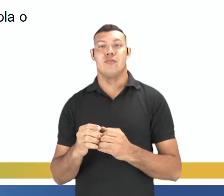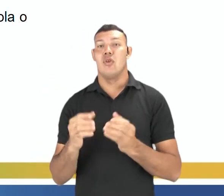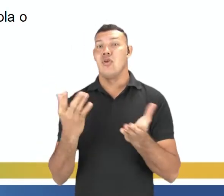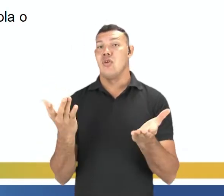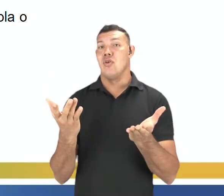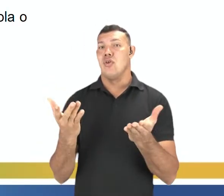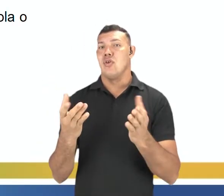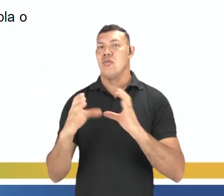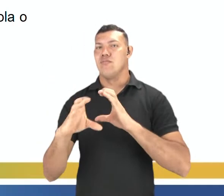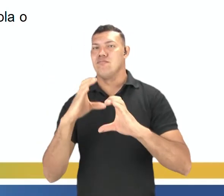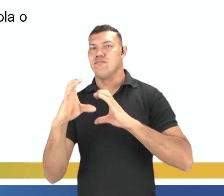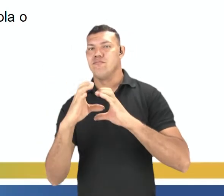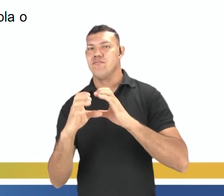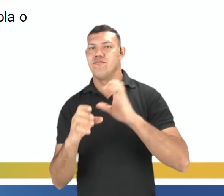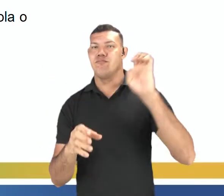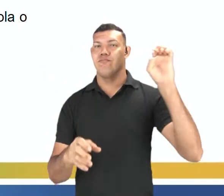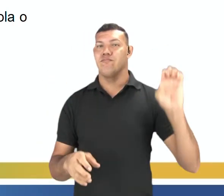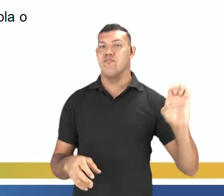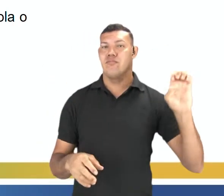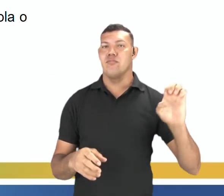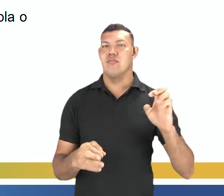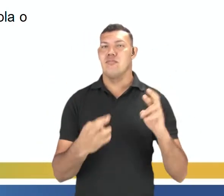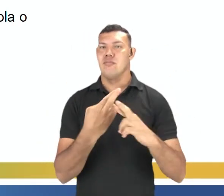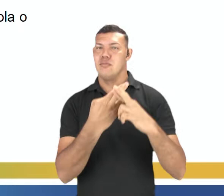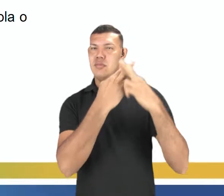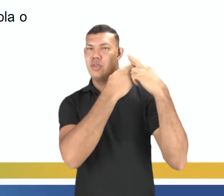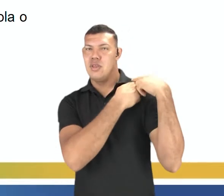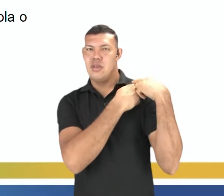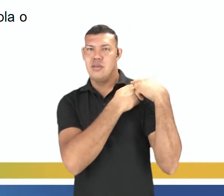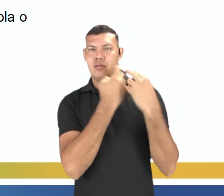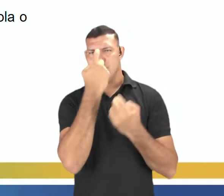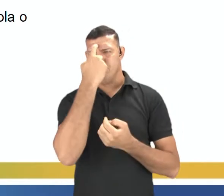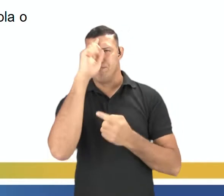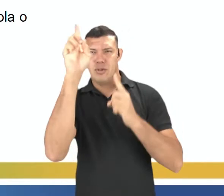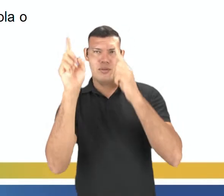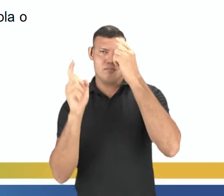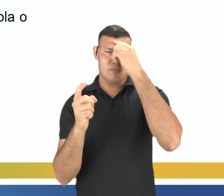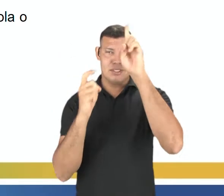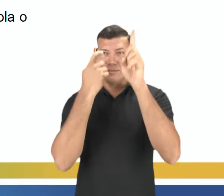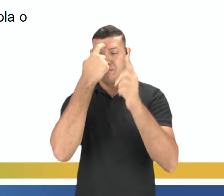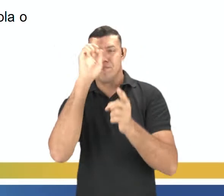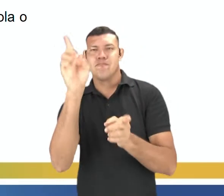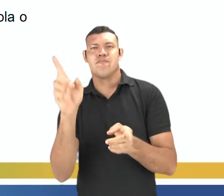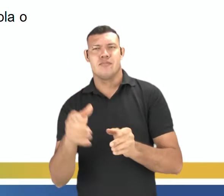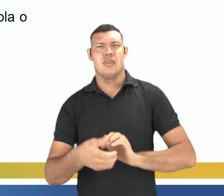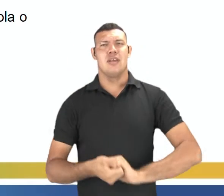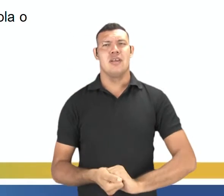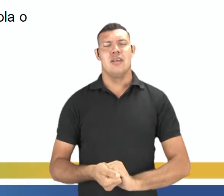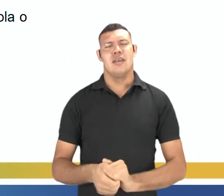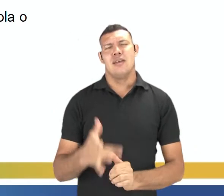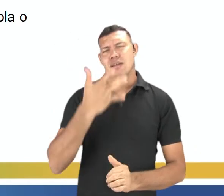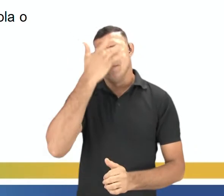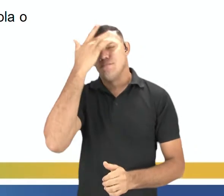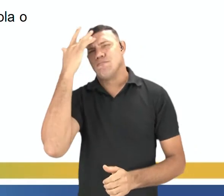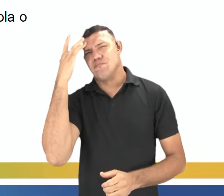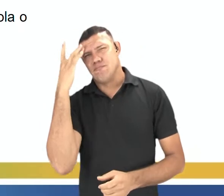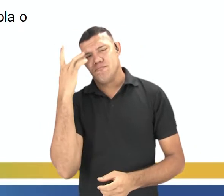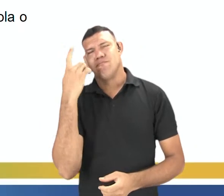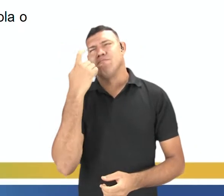corpo. E ele está responsável pela criatividade. Então, aquelas pessoas que são mais